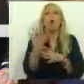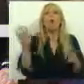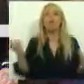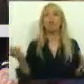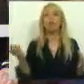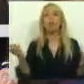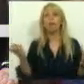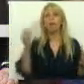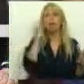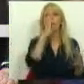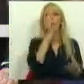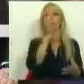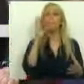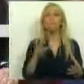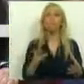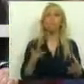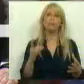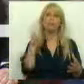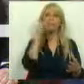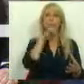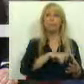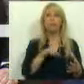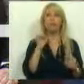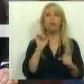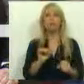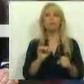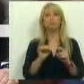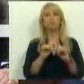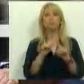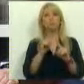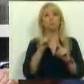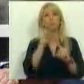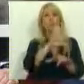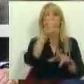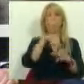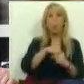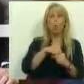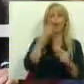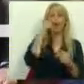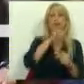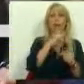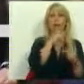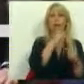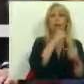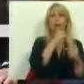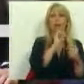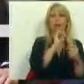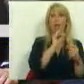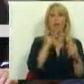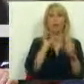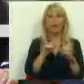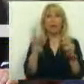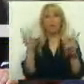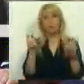própria aplicação, quem são os agentes contemplados, para que dentro dessa matéria fosse totalmente